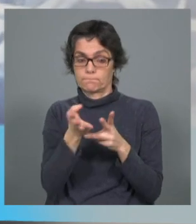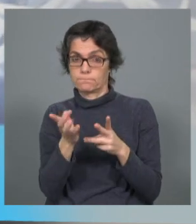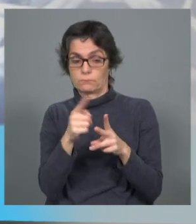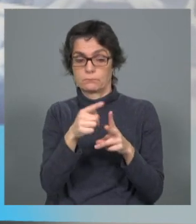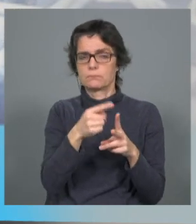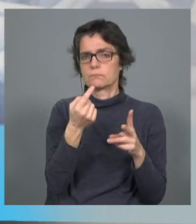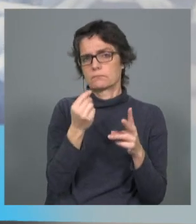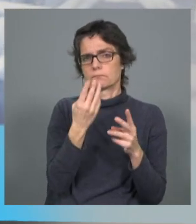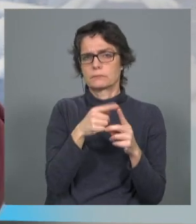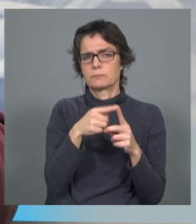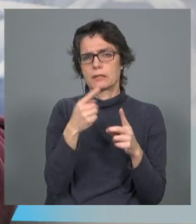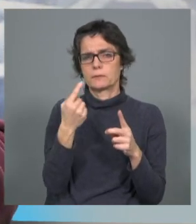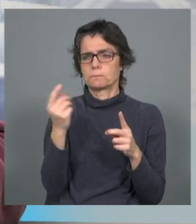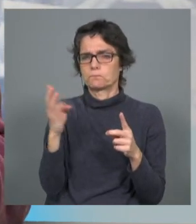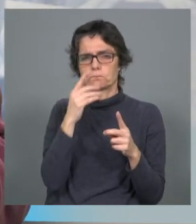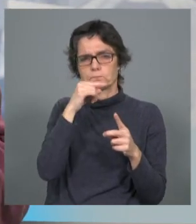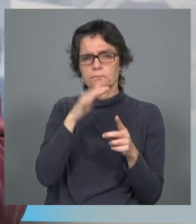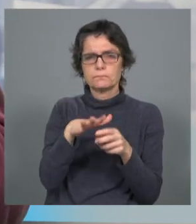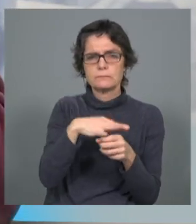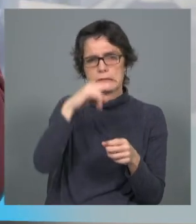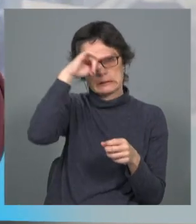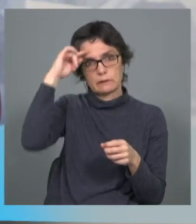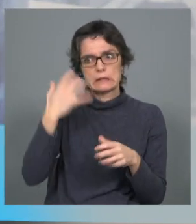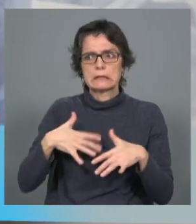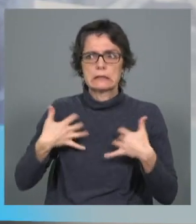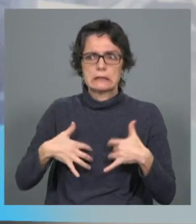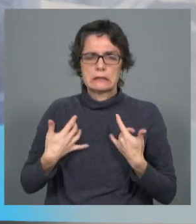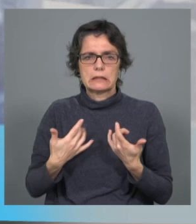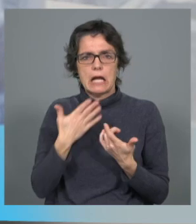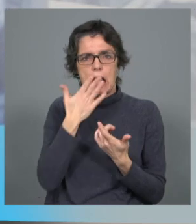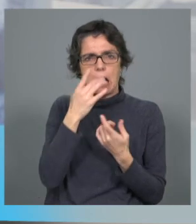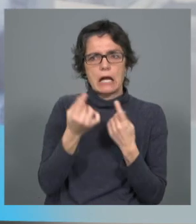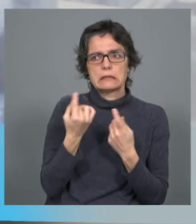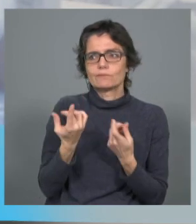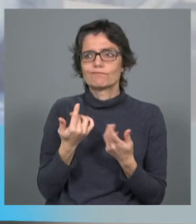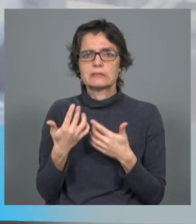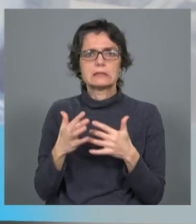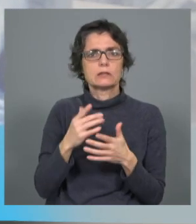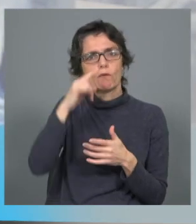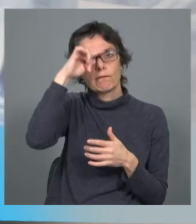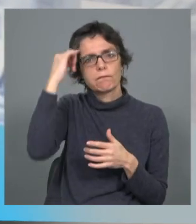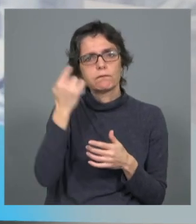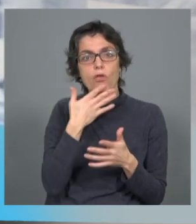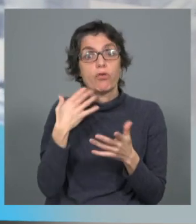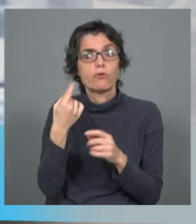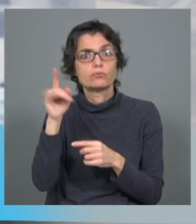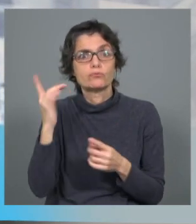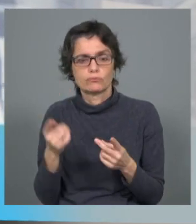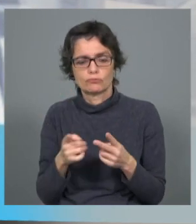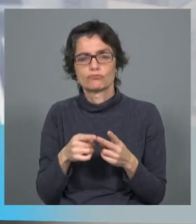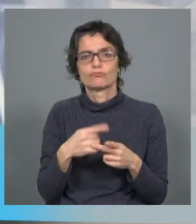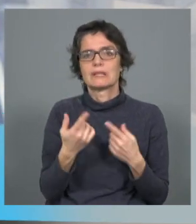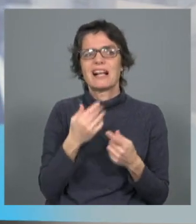situação difícil, estão ansiosos, as coisas não estão fáceis, eles estão desanimados, tudo